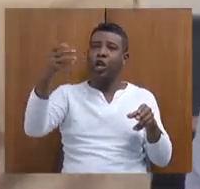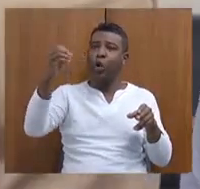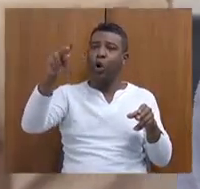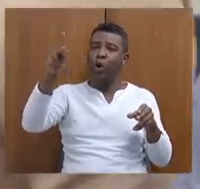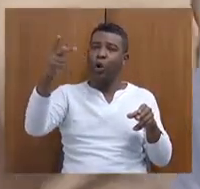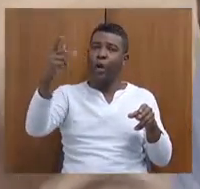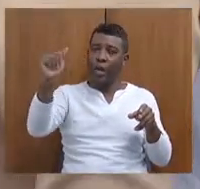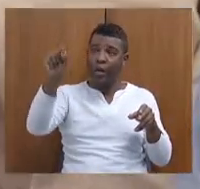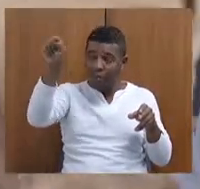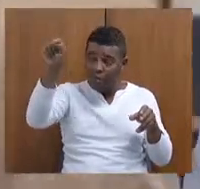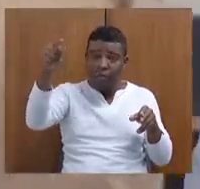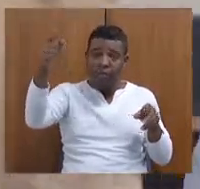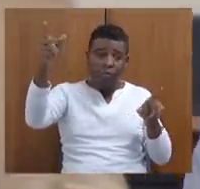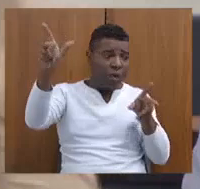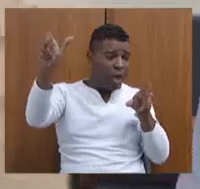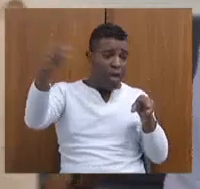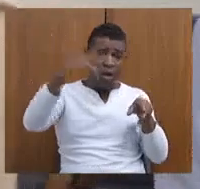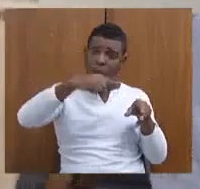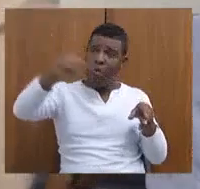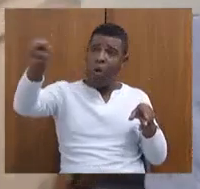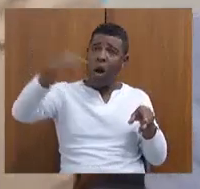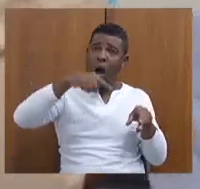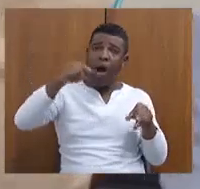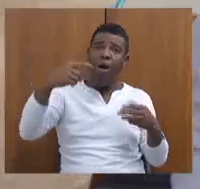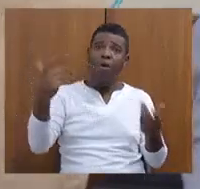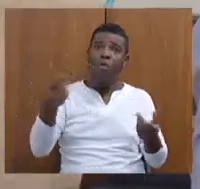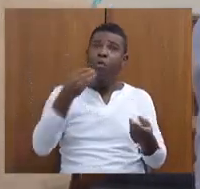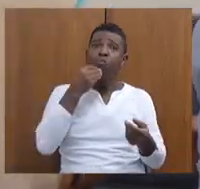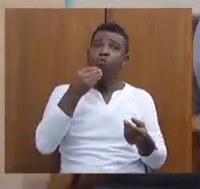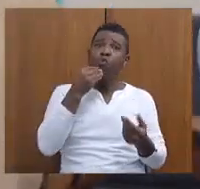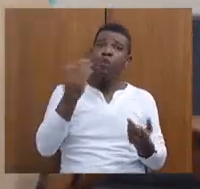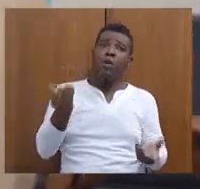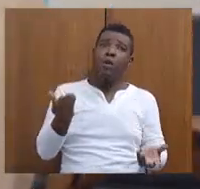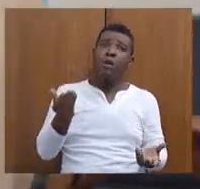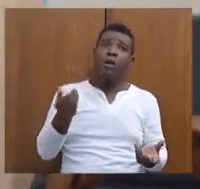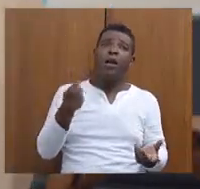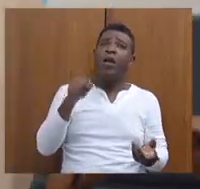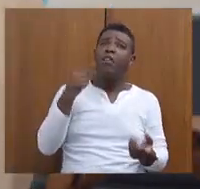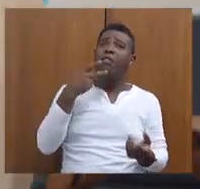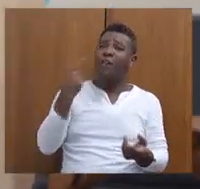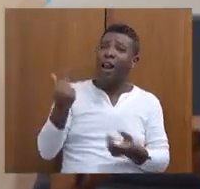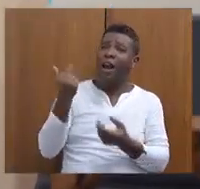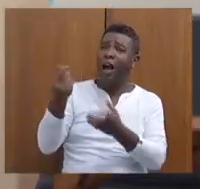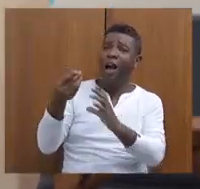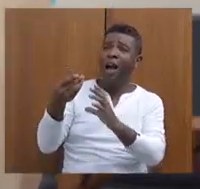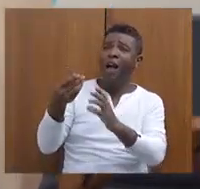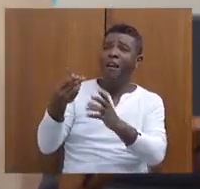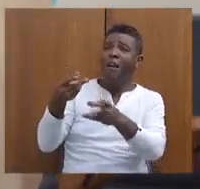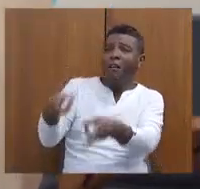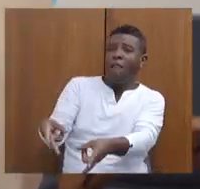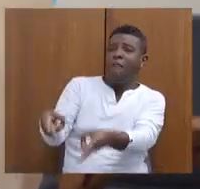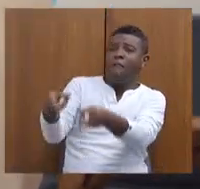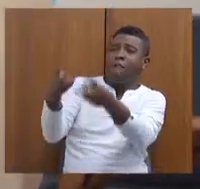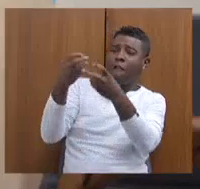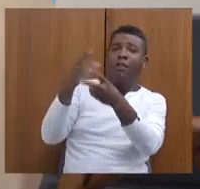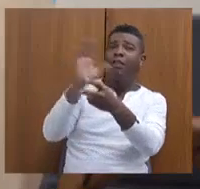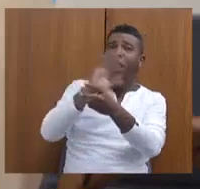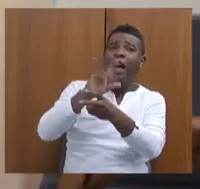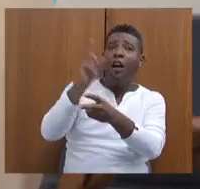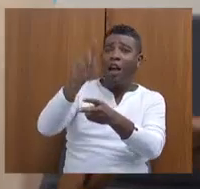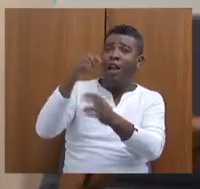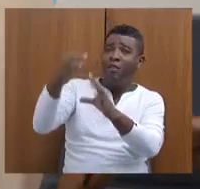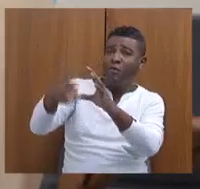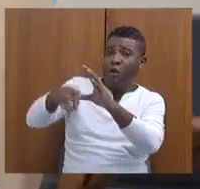riqueza a exploração não é a extração do lítio é